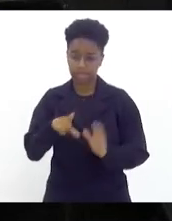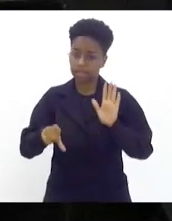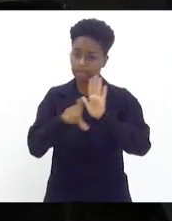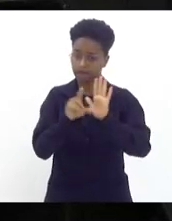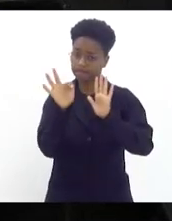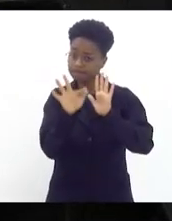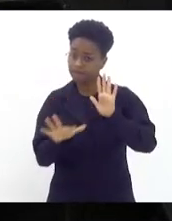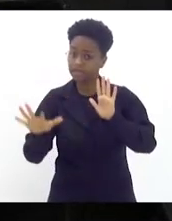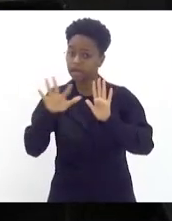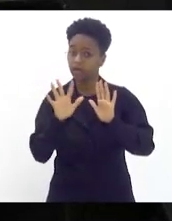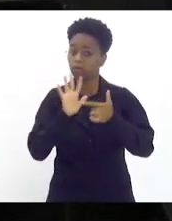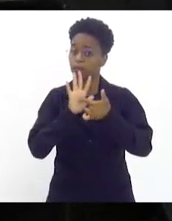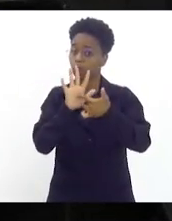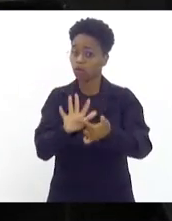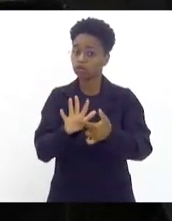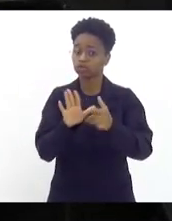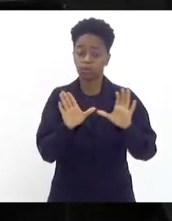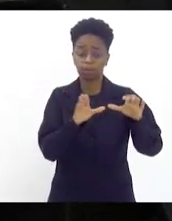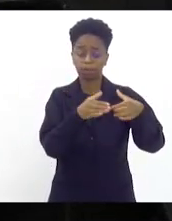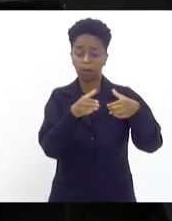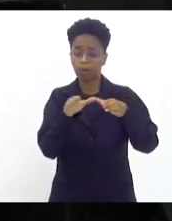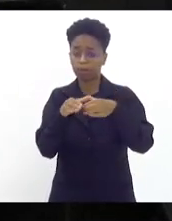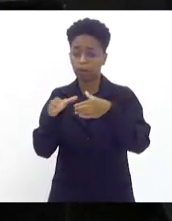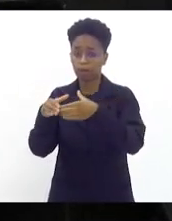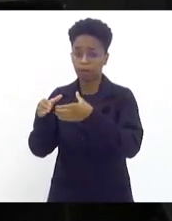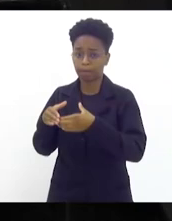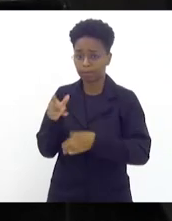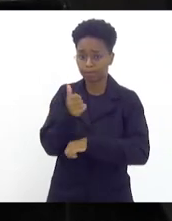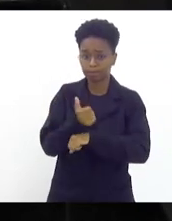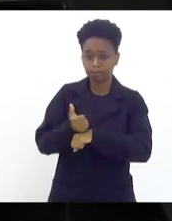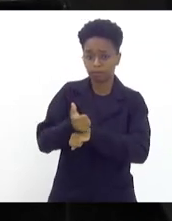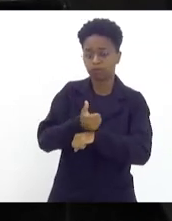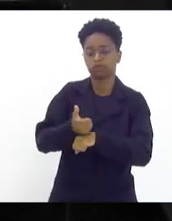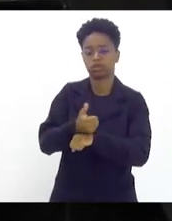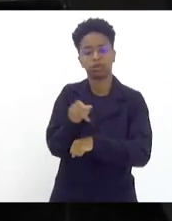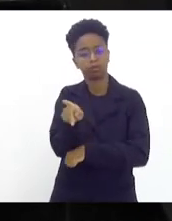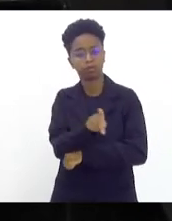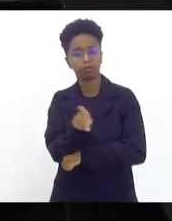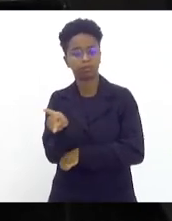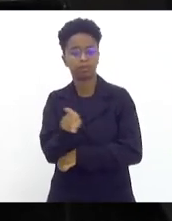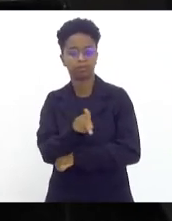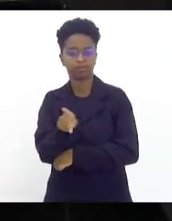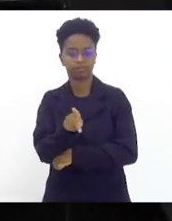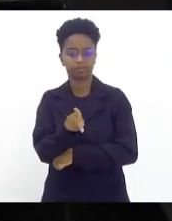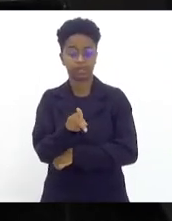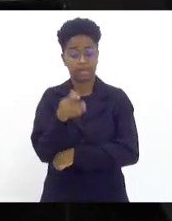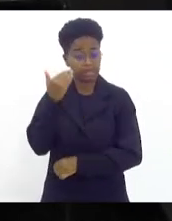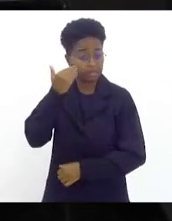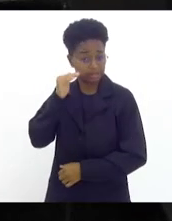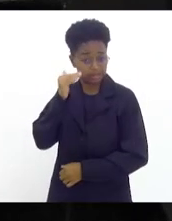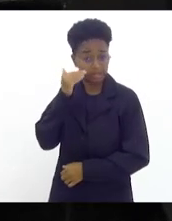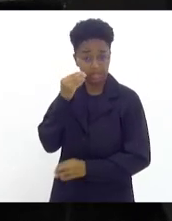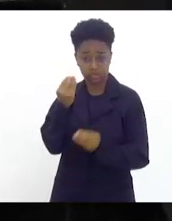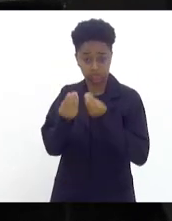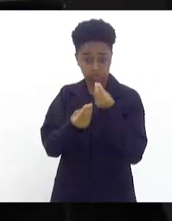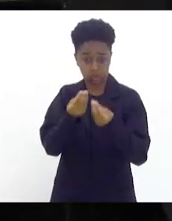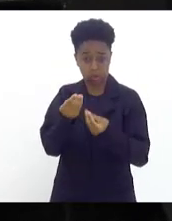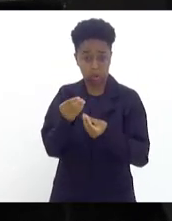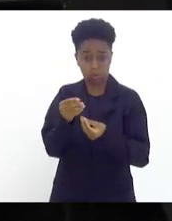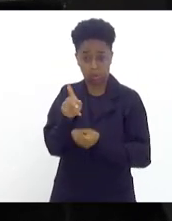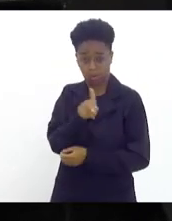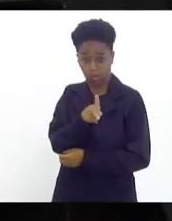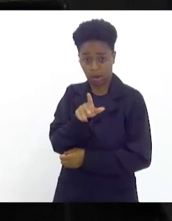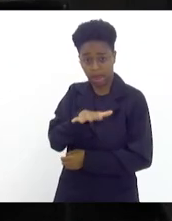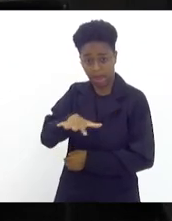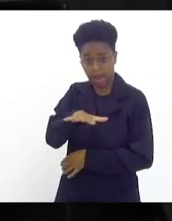federal que determina aquele grupamento de profissionais de professores que compreende o Magistério Público